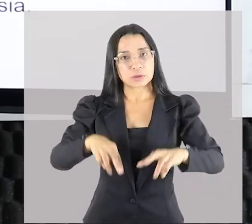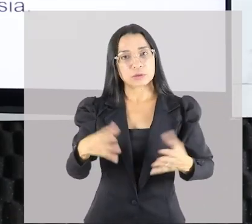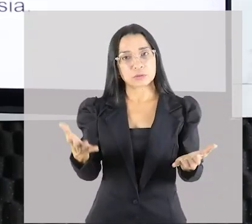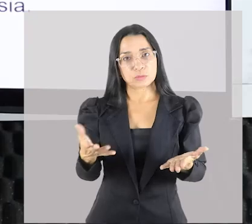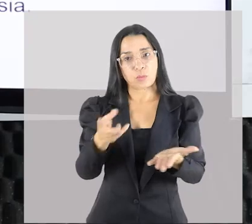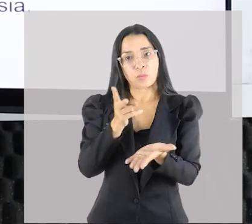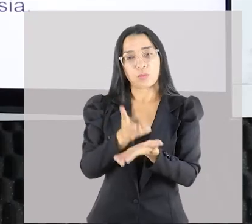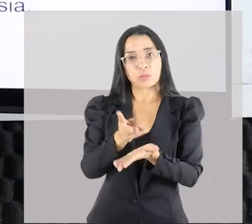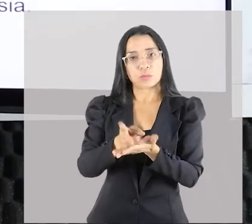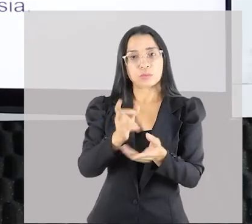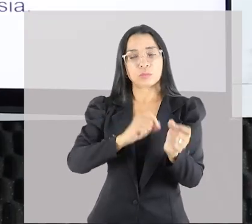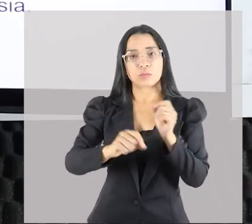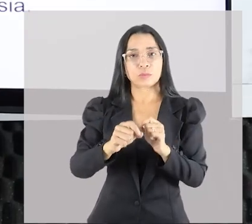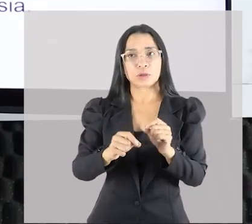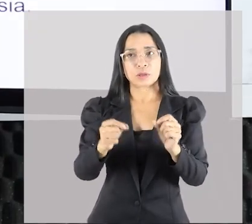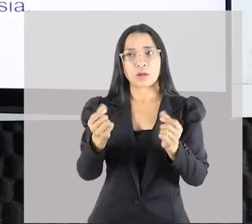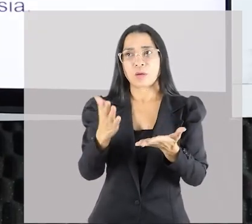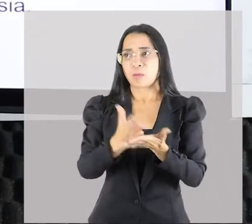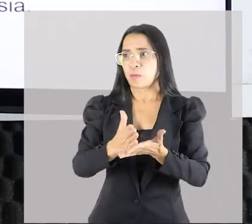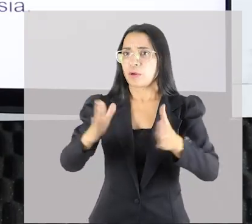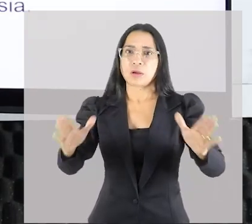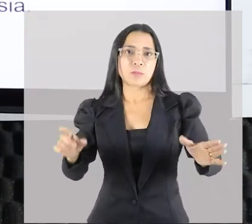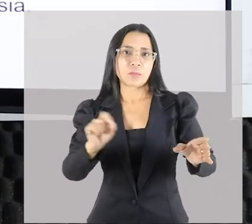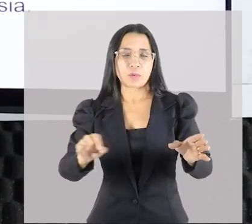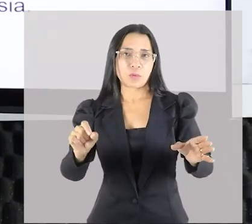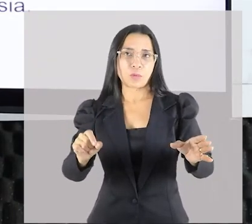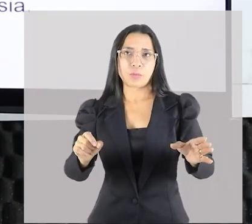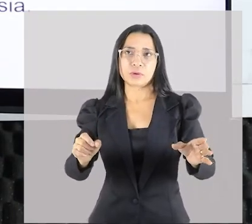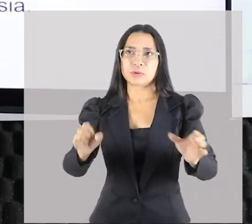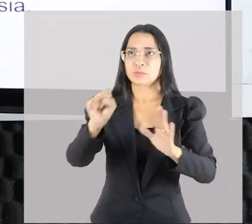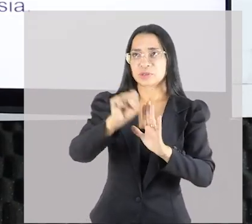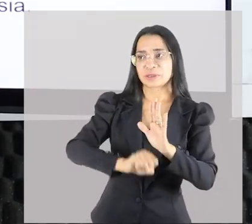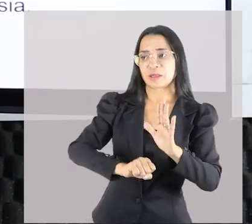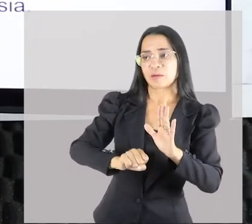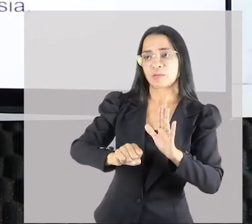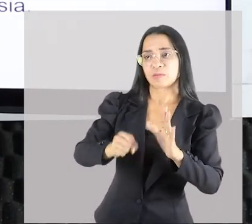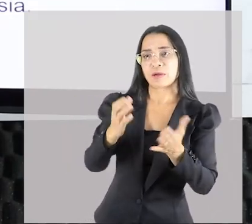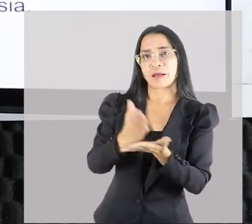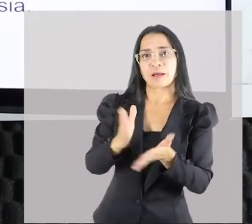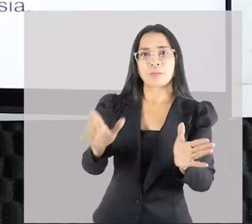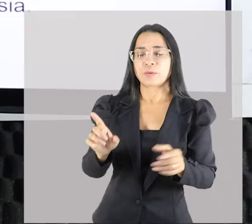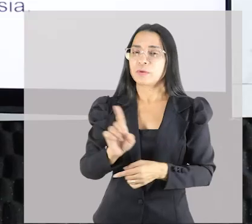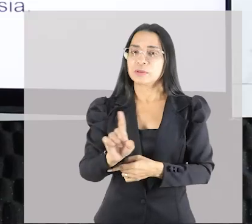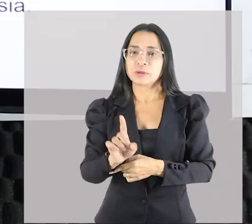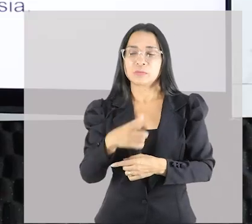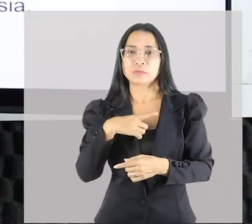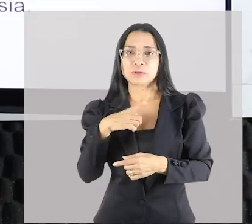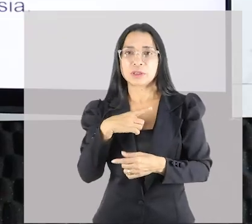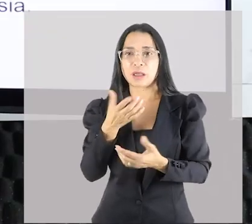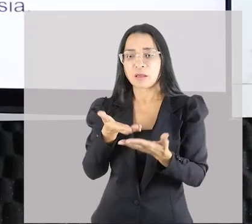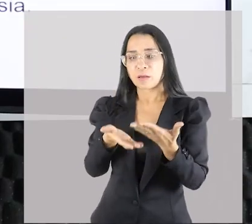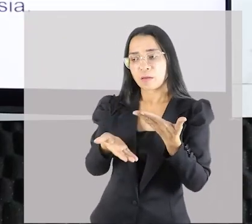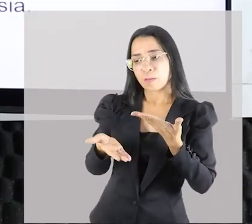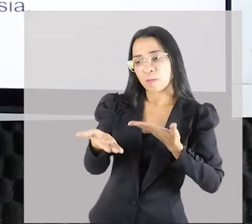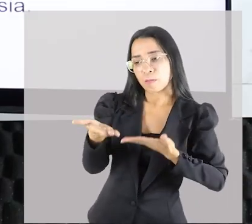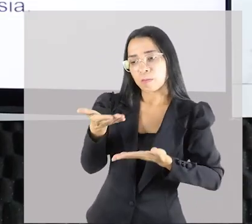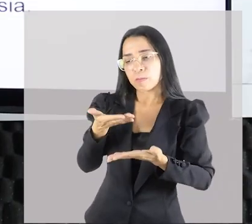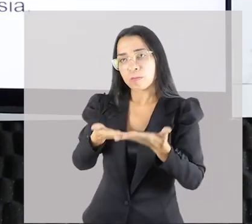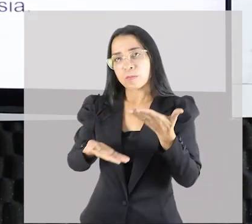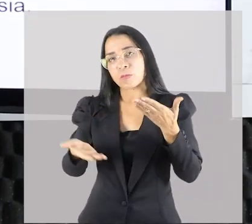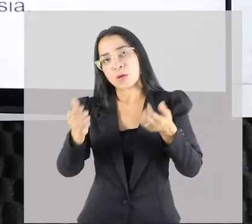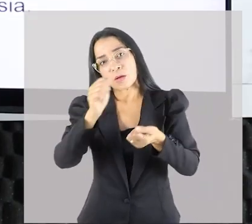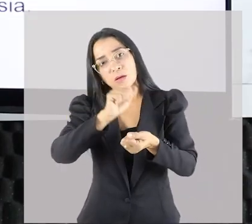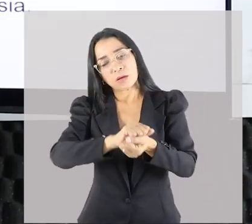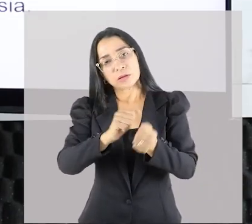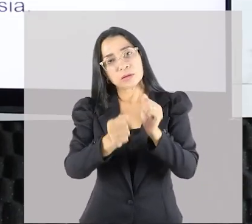não há uma ruptura de um dia para o outro, de um século para o outro. Existe sim, claro, as adaptações e as inovações